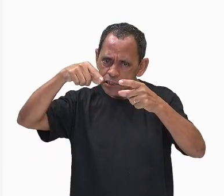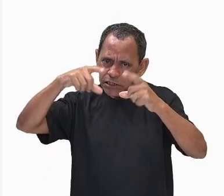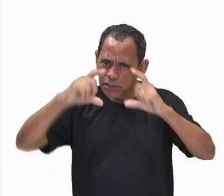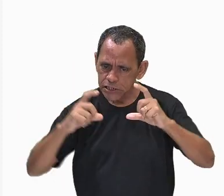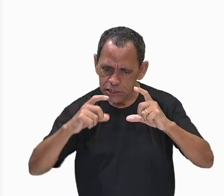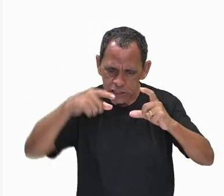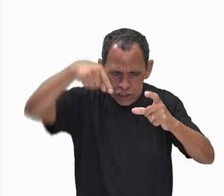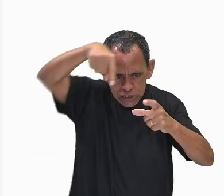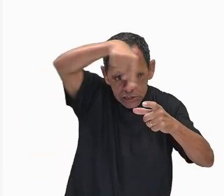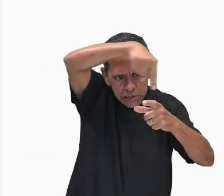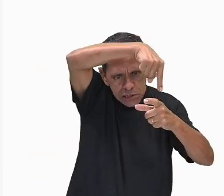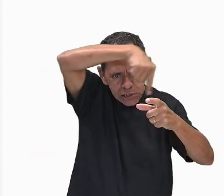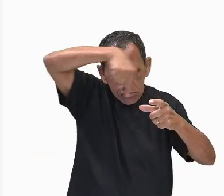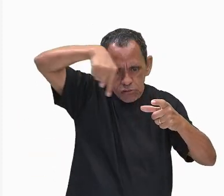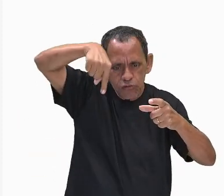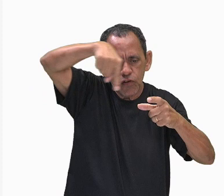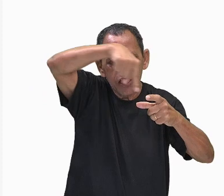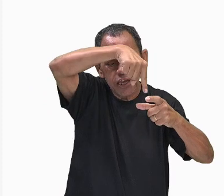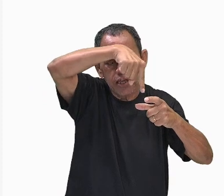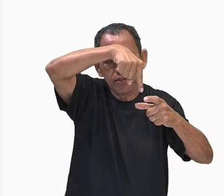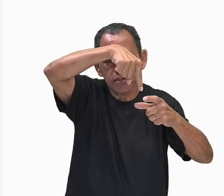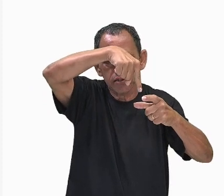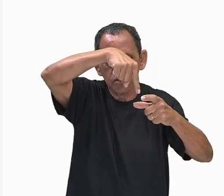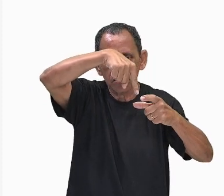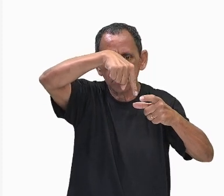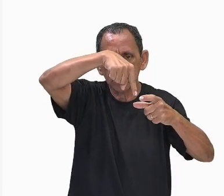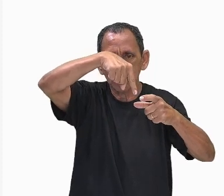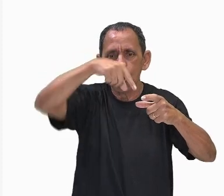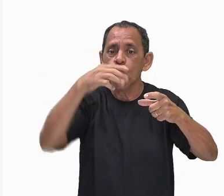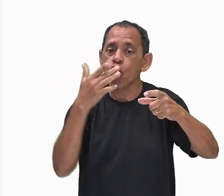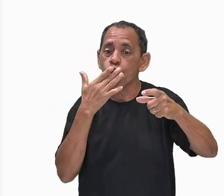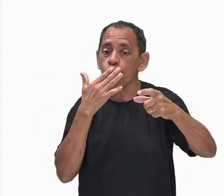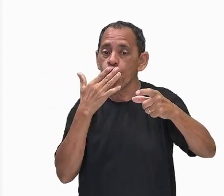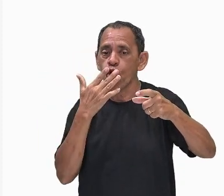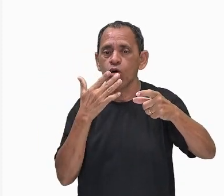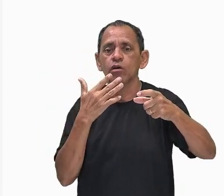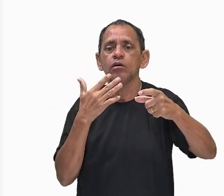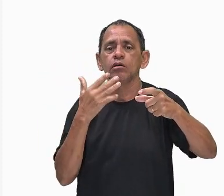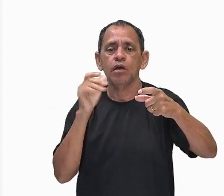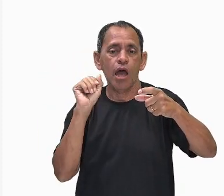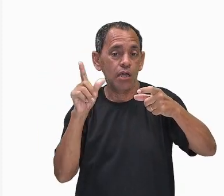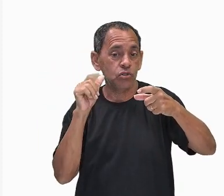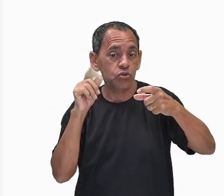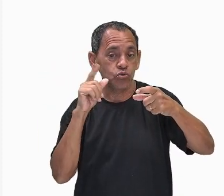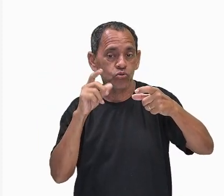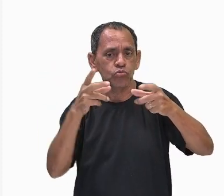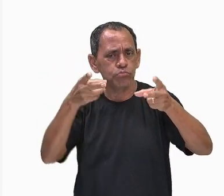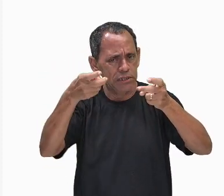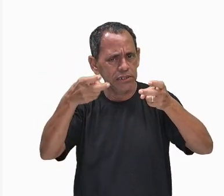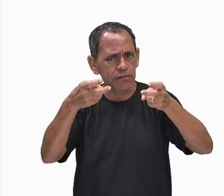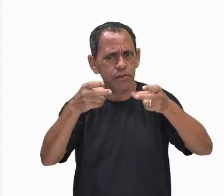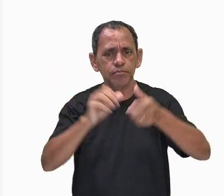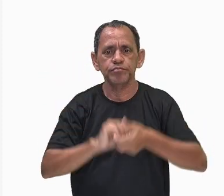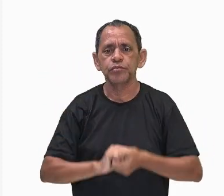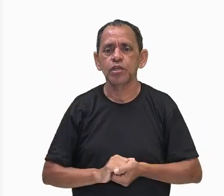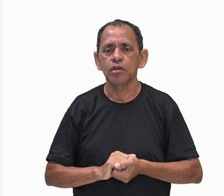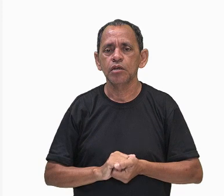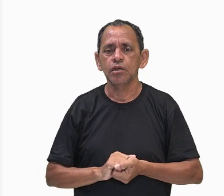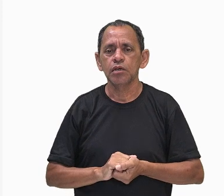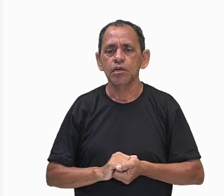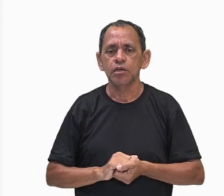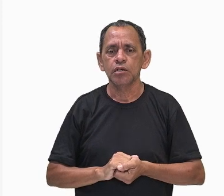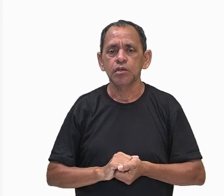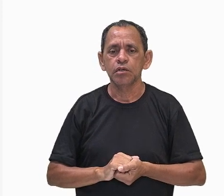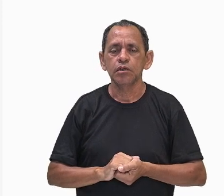aí duas circunferências em azul, não é? E o corpo, né? O corpo do